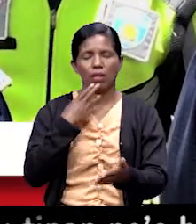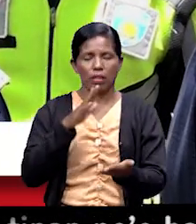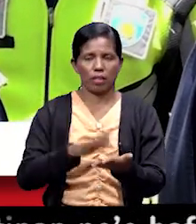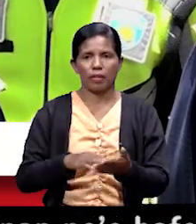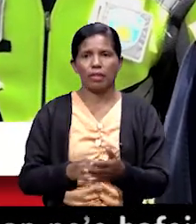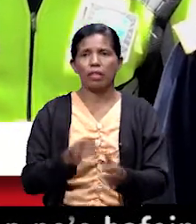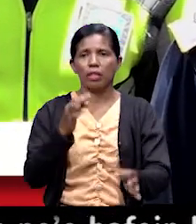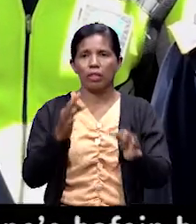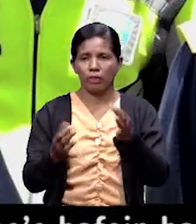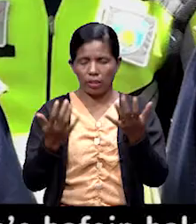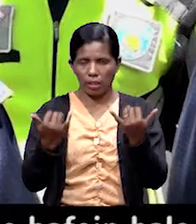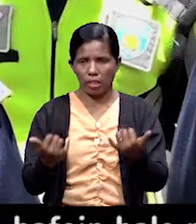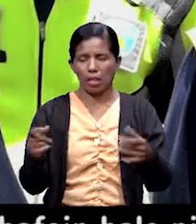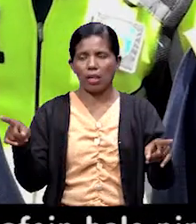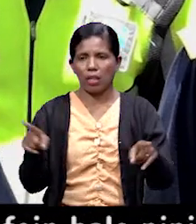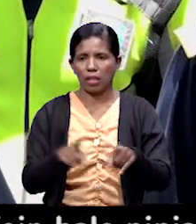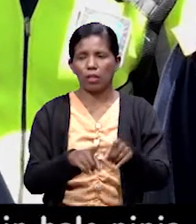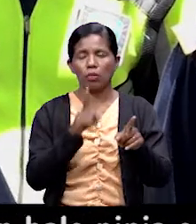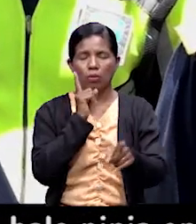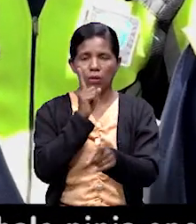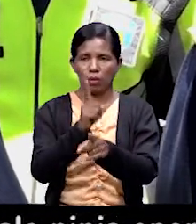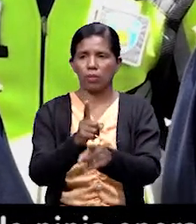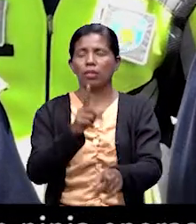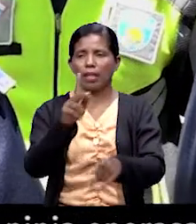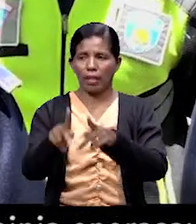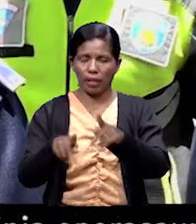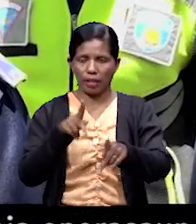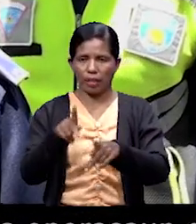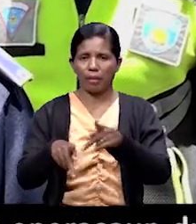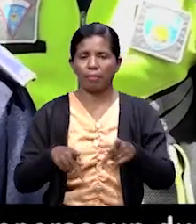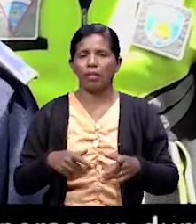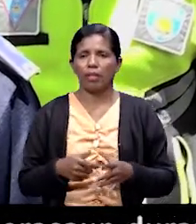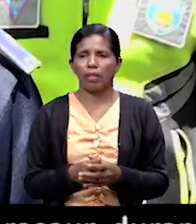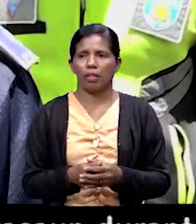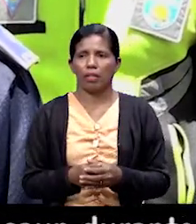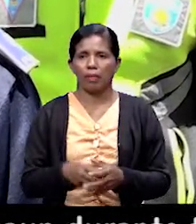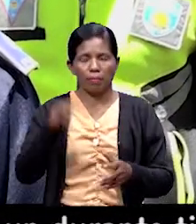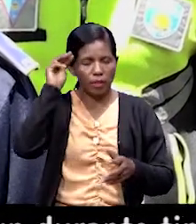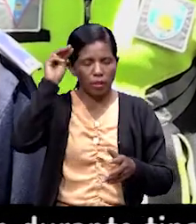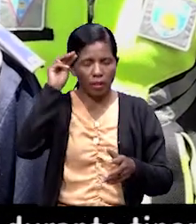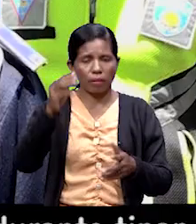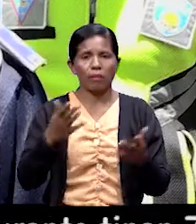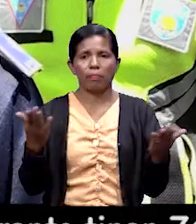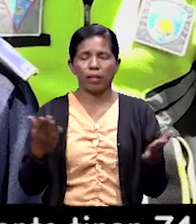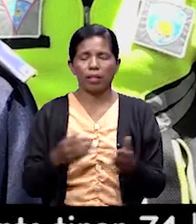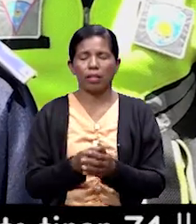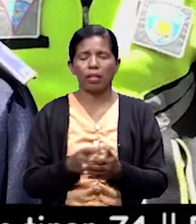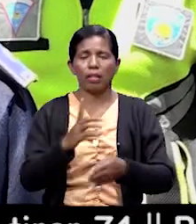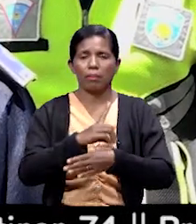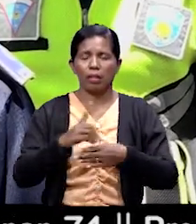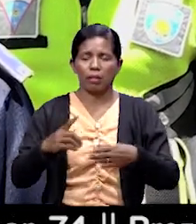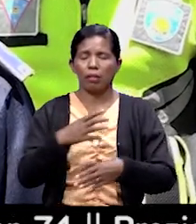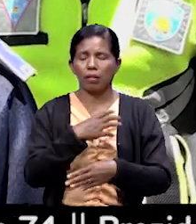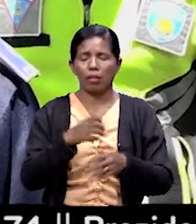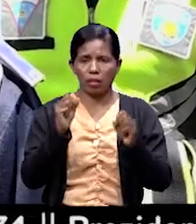ida nem, mas não é só. Tudo los, é mais bem. Parte ministério é nevega, o departamento de serviço é nevega, mas